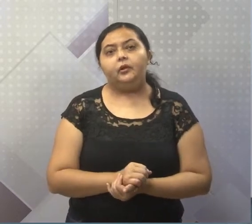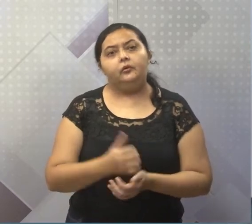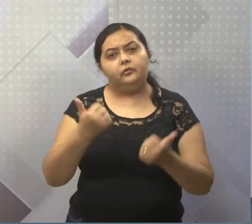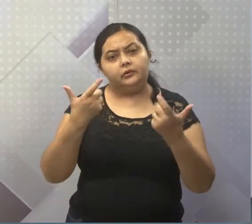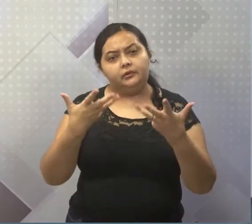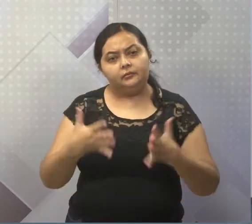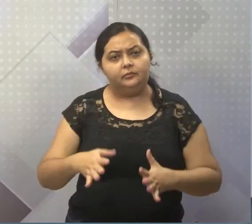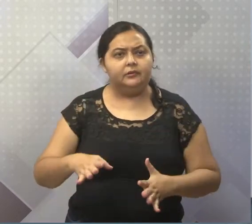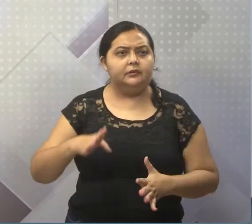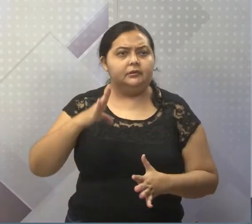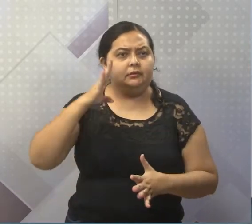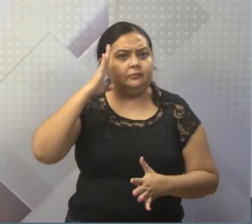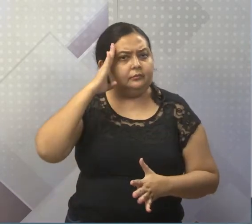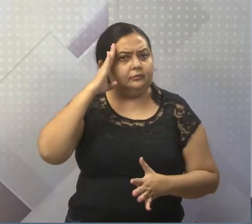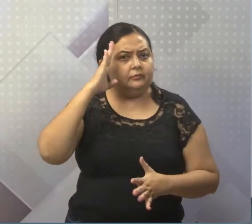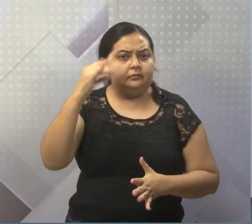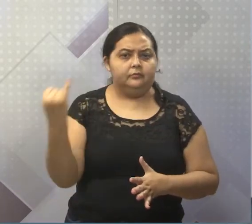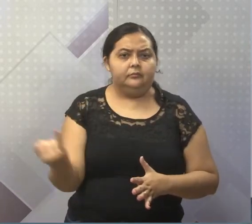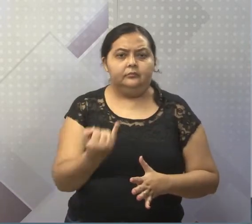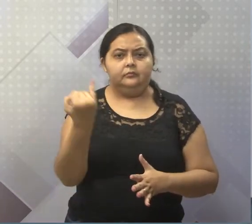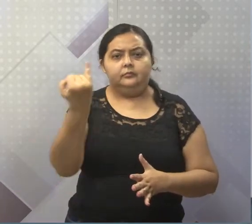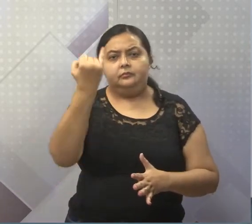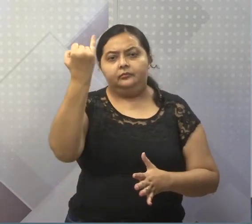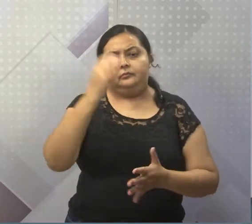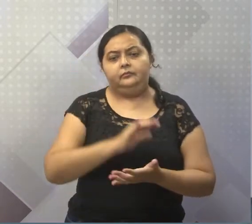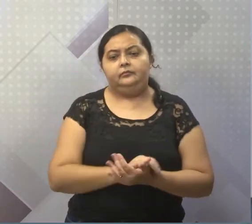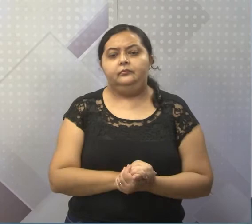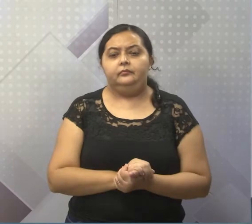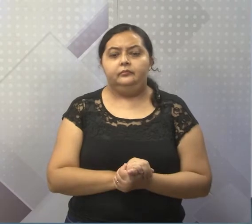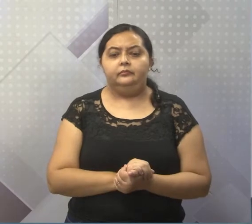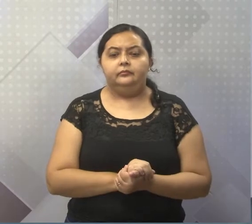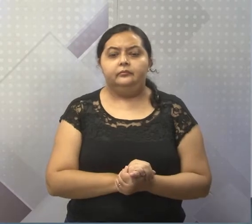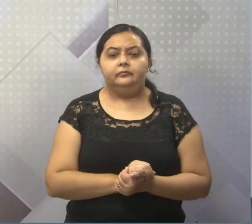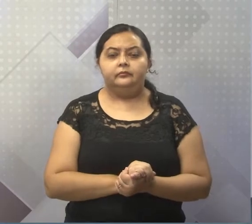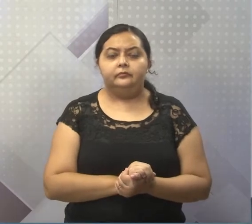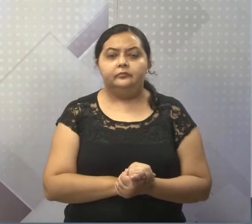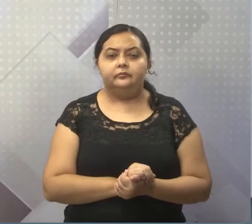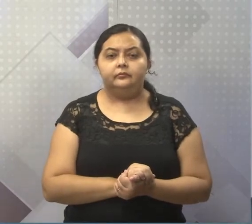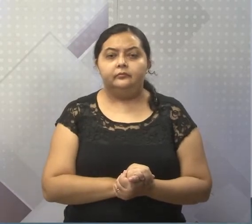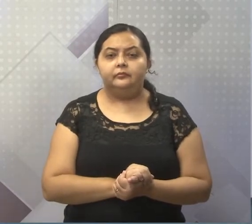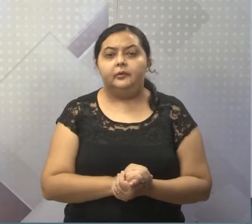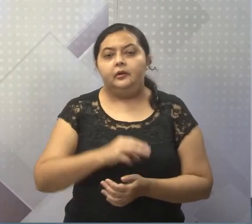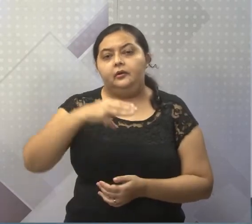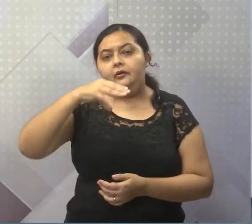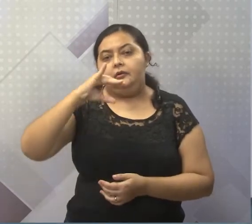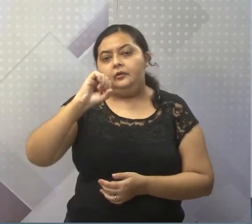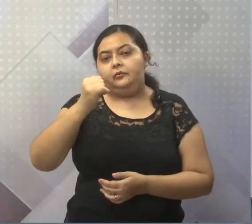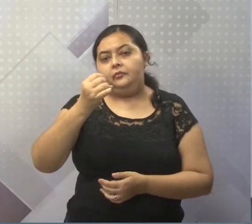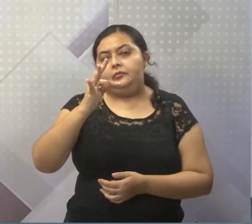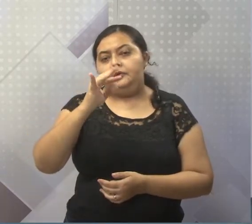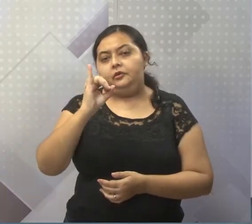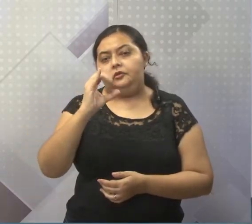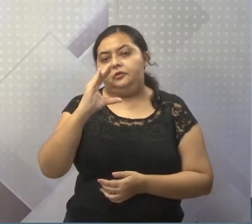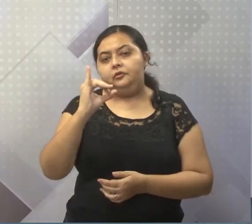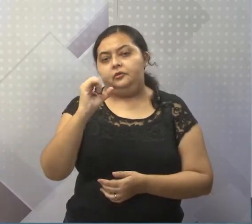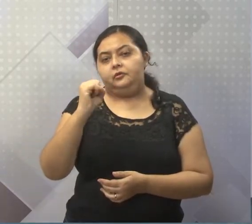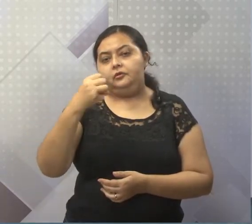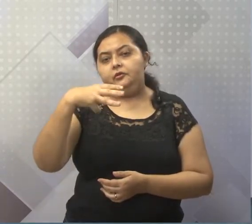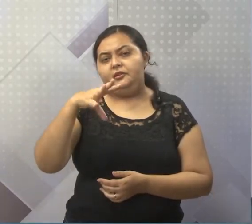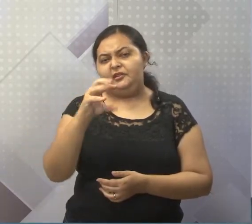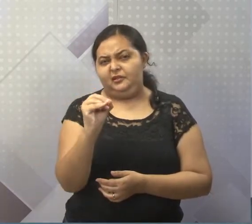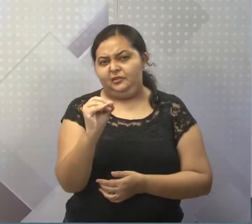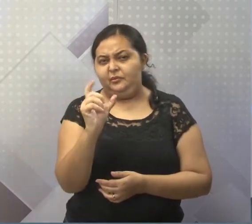é bem interessante olha só ela dá choque também com essa questão do misticismo aí você me pergunta como assim principalmente